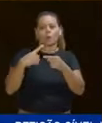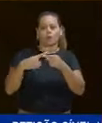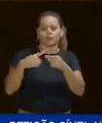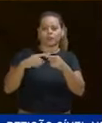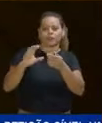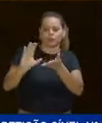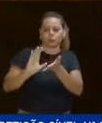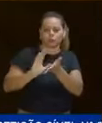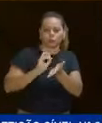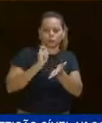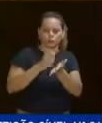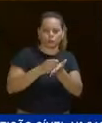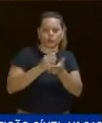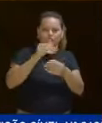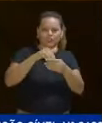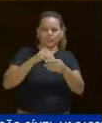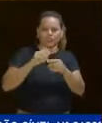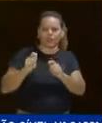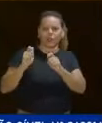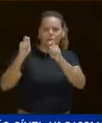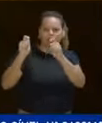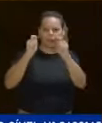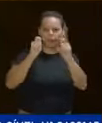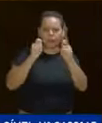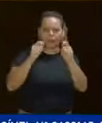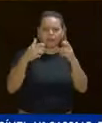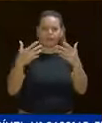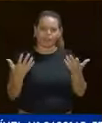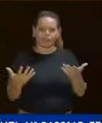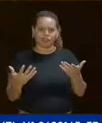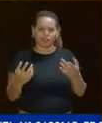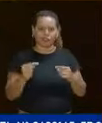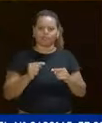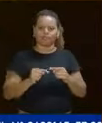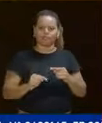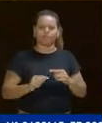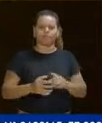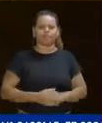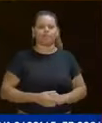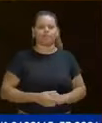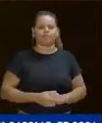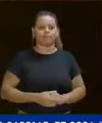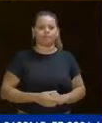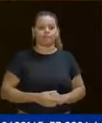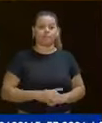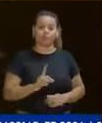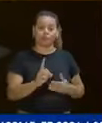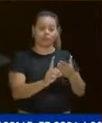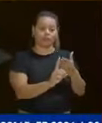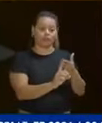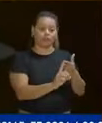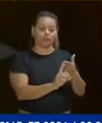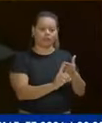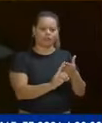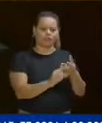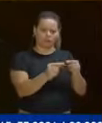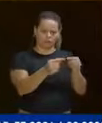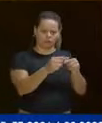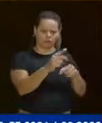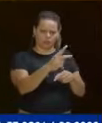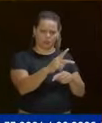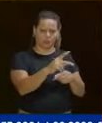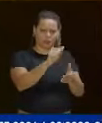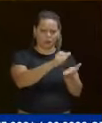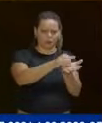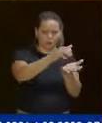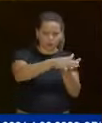eleitoral. Foi aplicada multa à requerente? Não. Foi aplicada, na realidade,